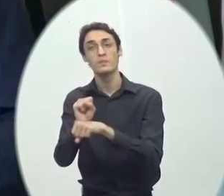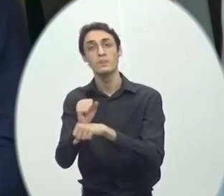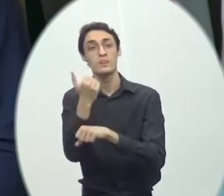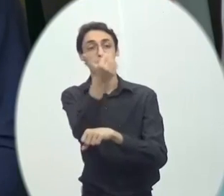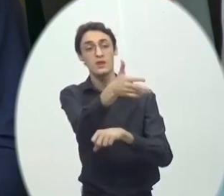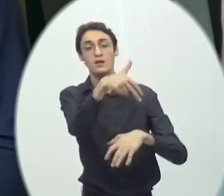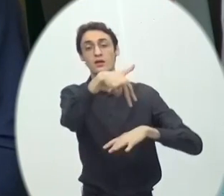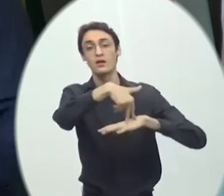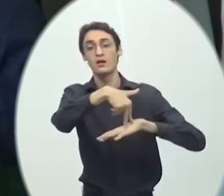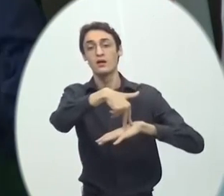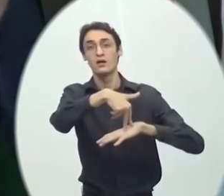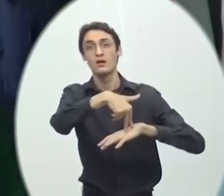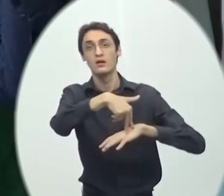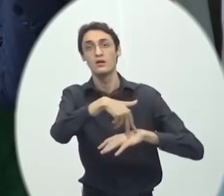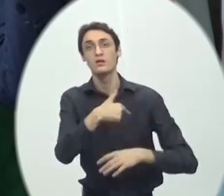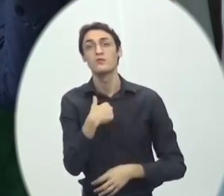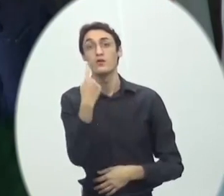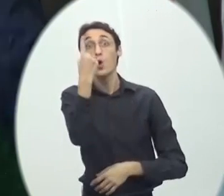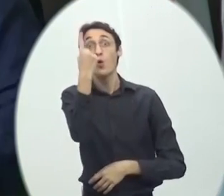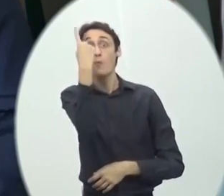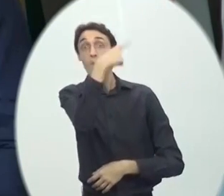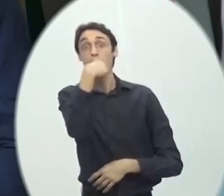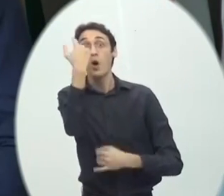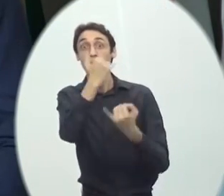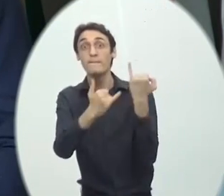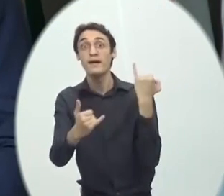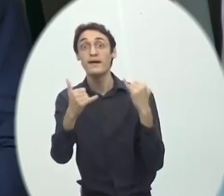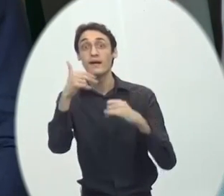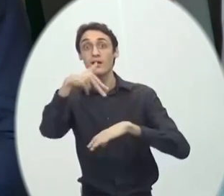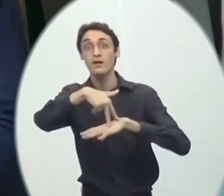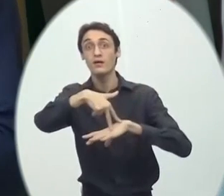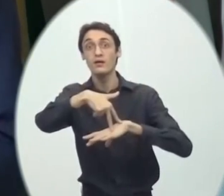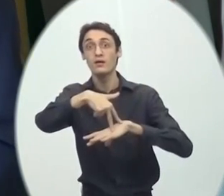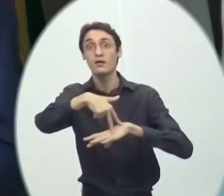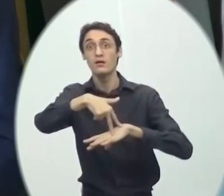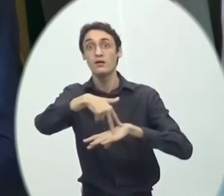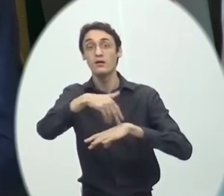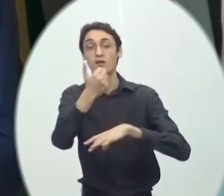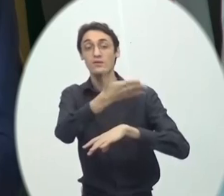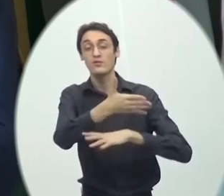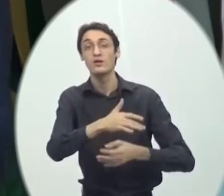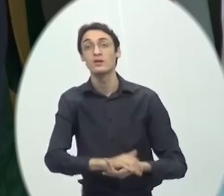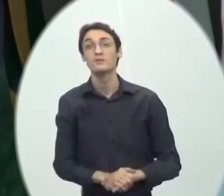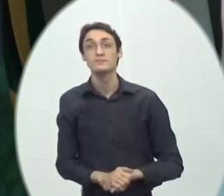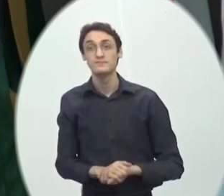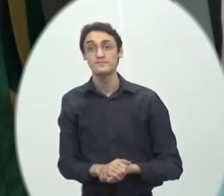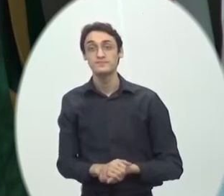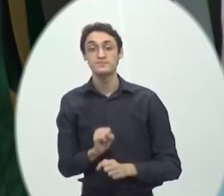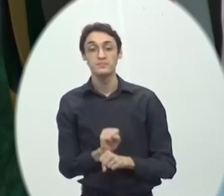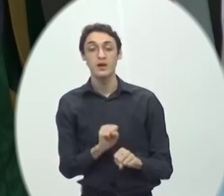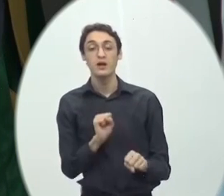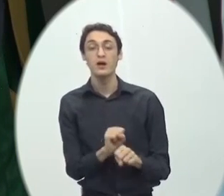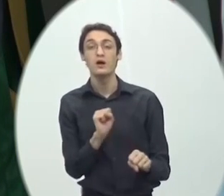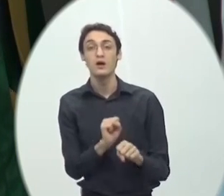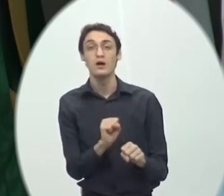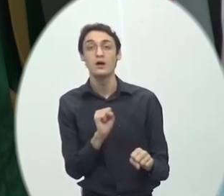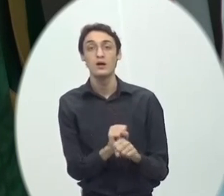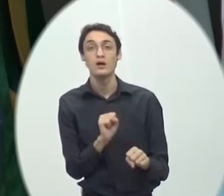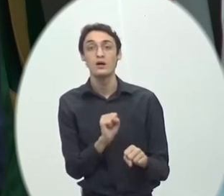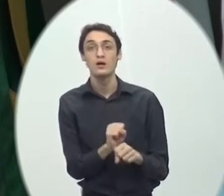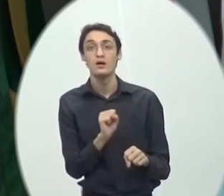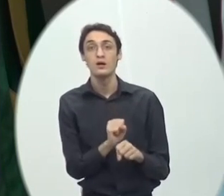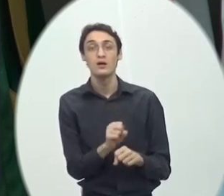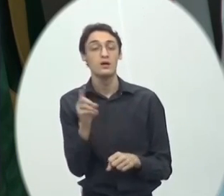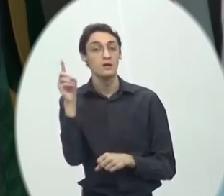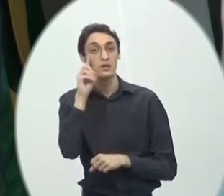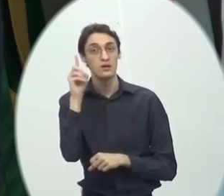fora. Eu fiquei 1 hora e meia na fila, do lado de fora, aguardando. E aquele